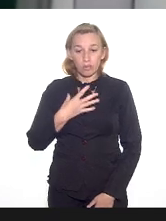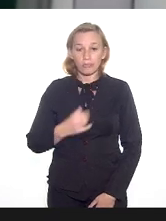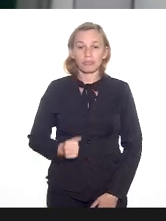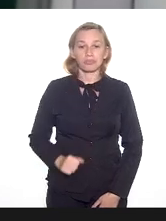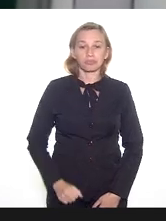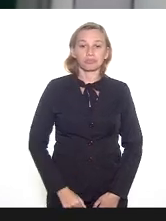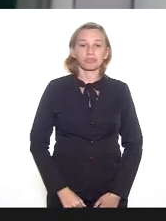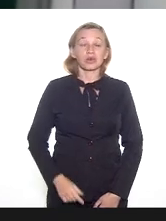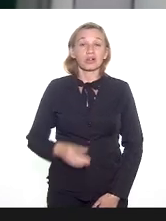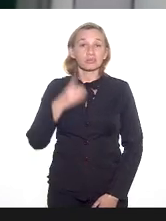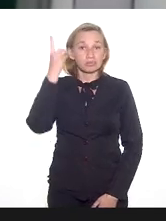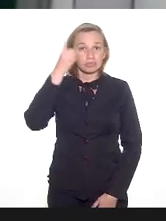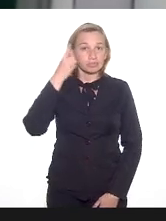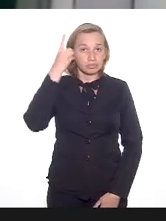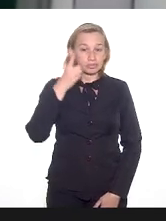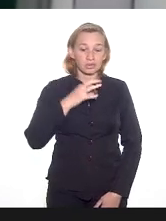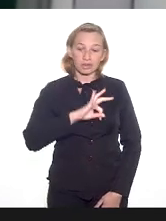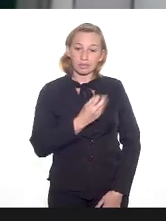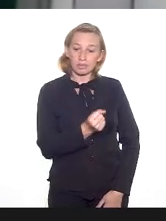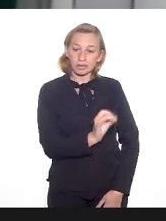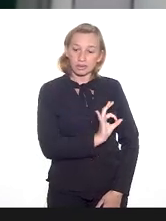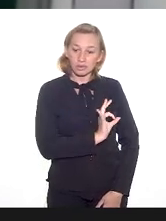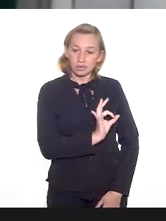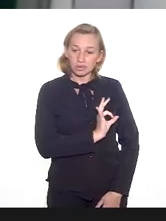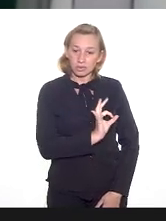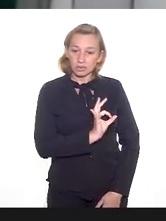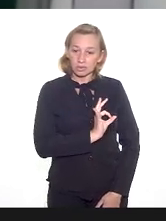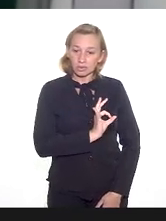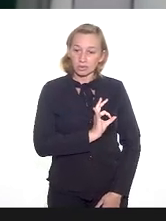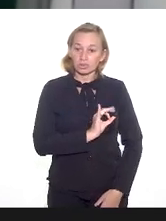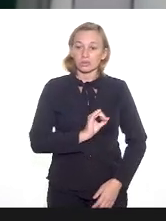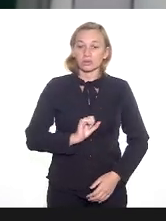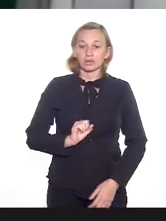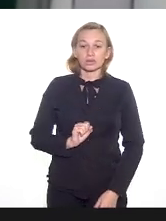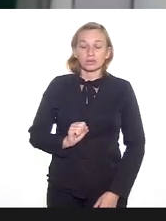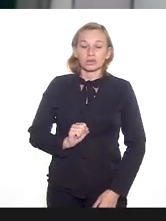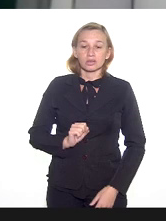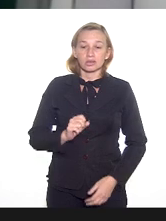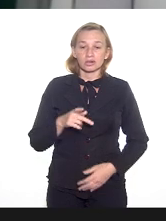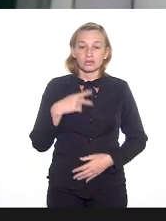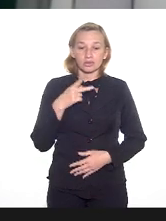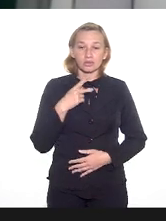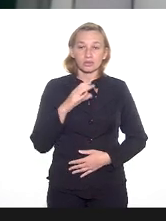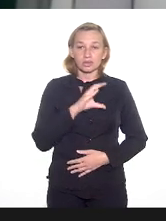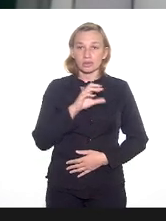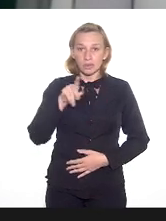menciono a deputada Marta Rocha, que fez no transcurso da CPI